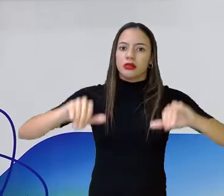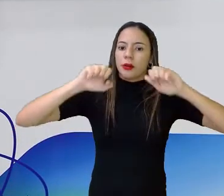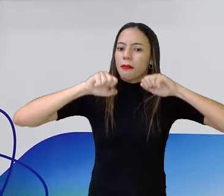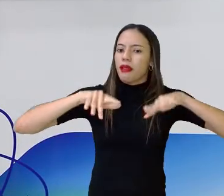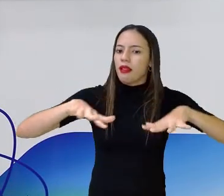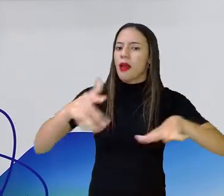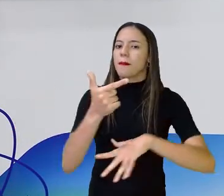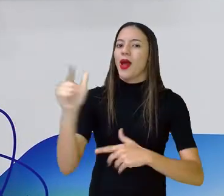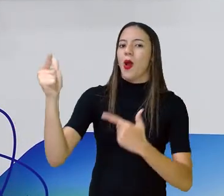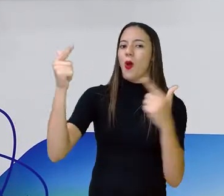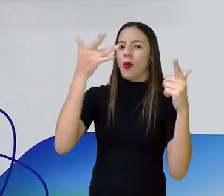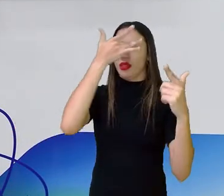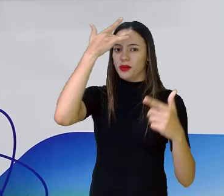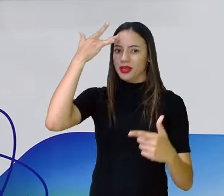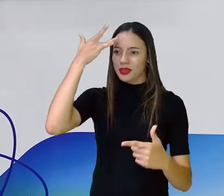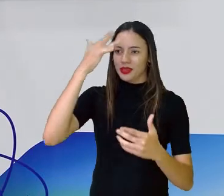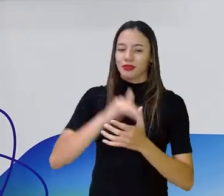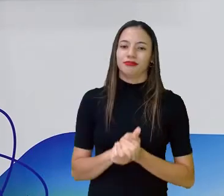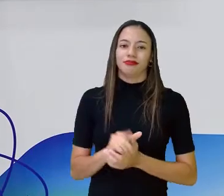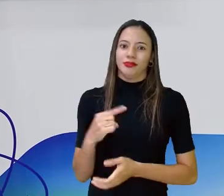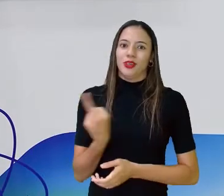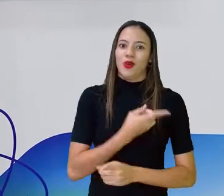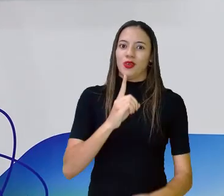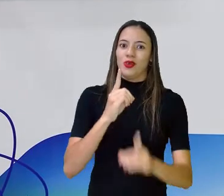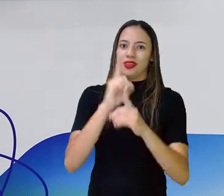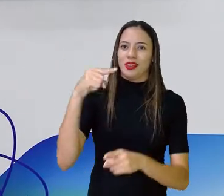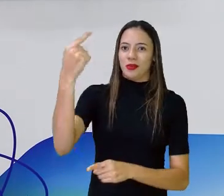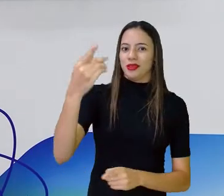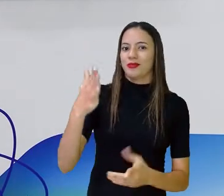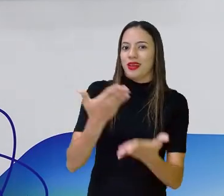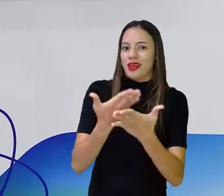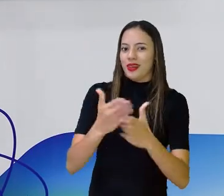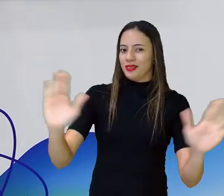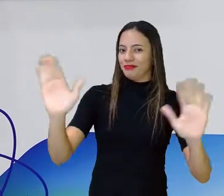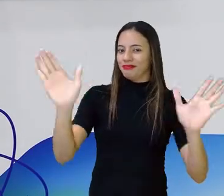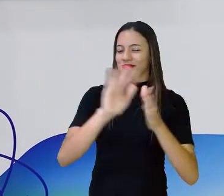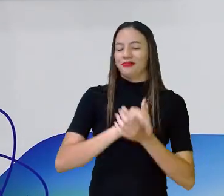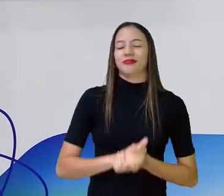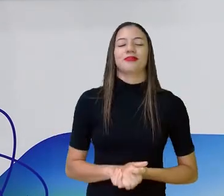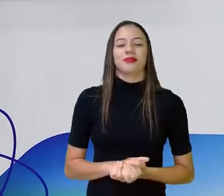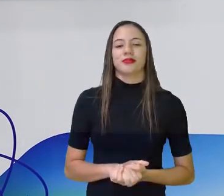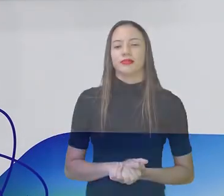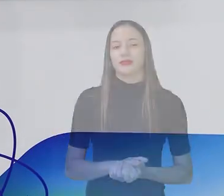para outras pessoas também. E a gente se vê numa próxima aula. Tchau, tchau.